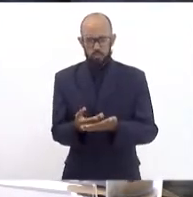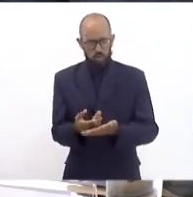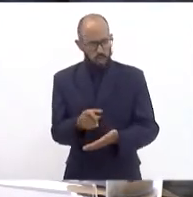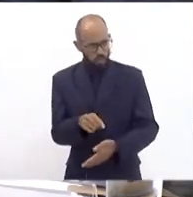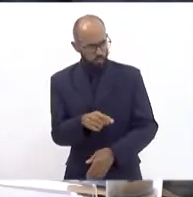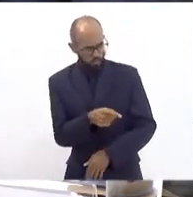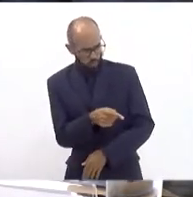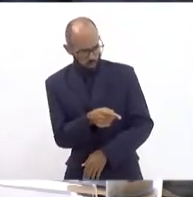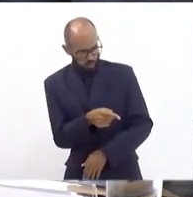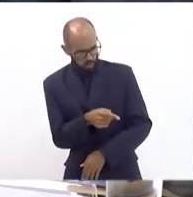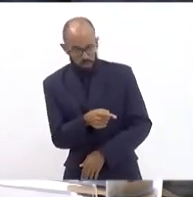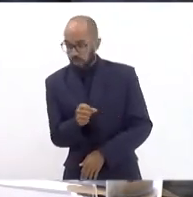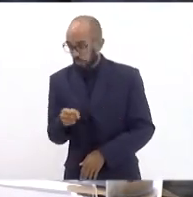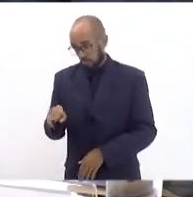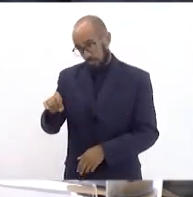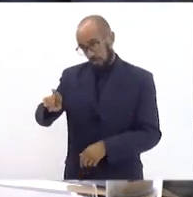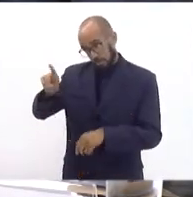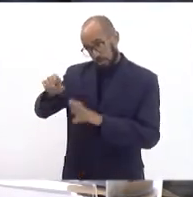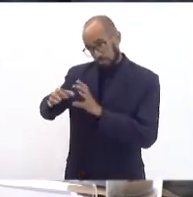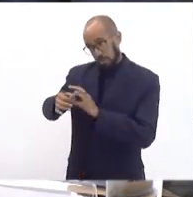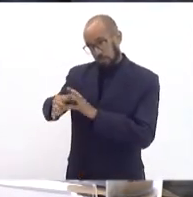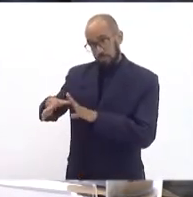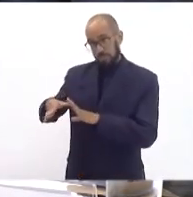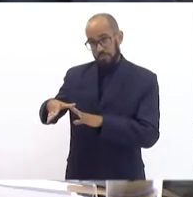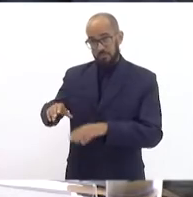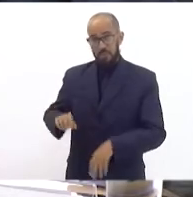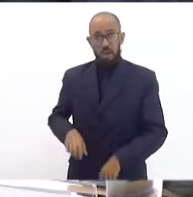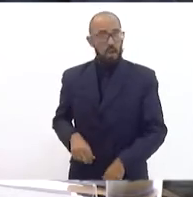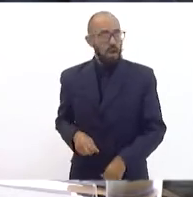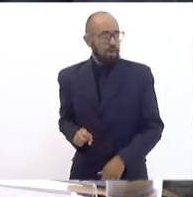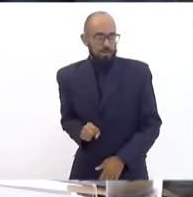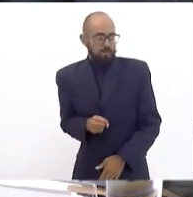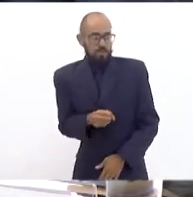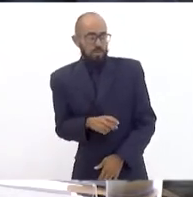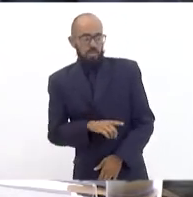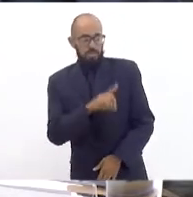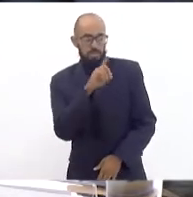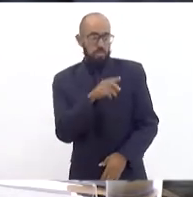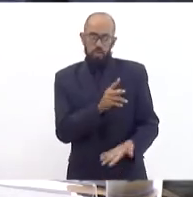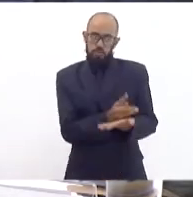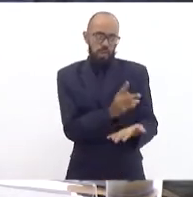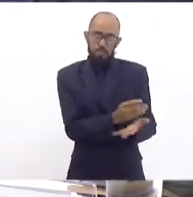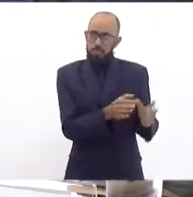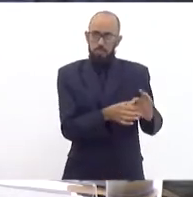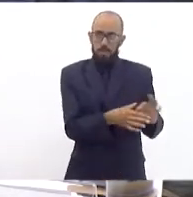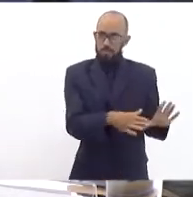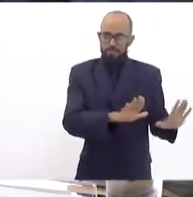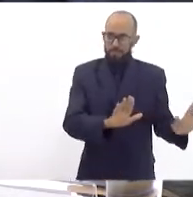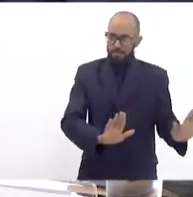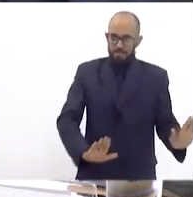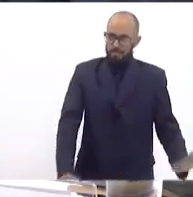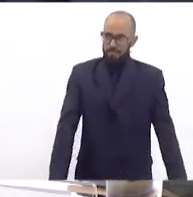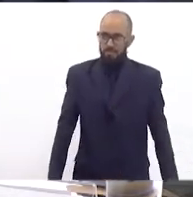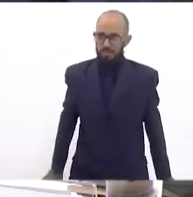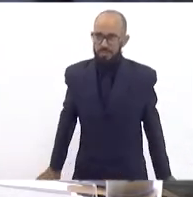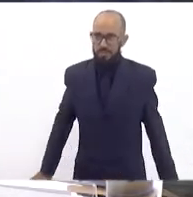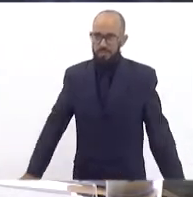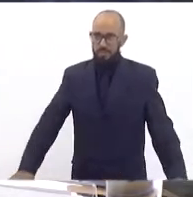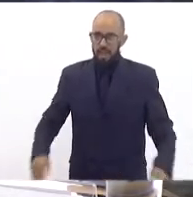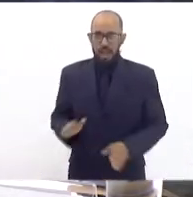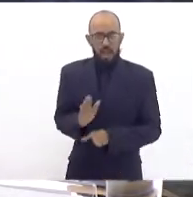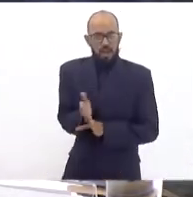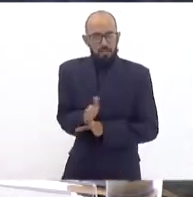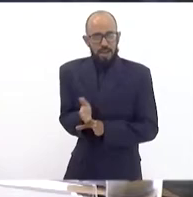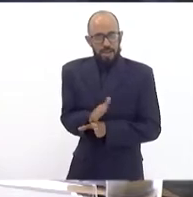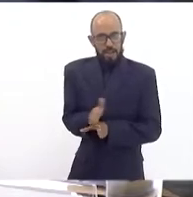se, não? Se Deus permitir. Não, Deus sempre permite. A vacilação é sempre nossa. A vacilação é sempre nossa.